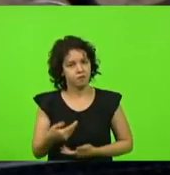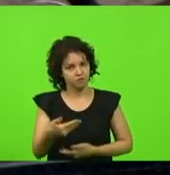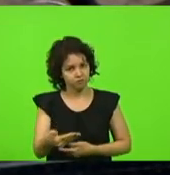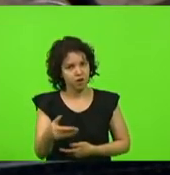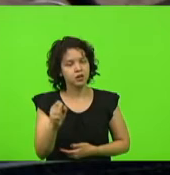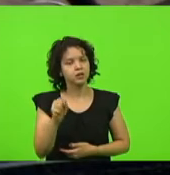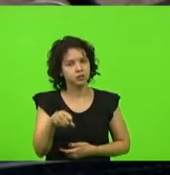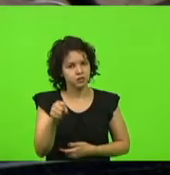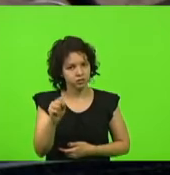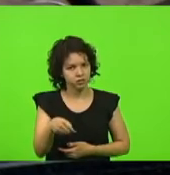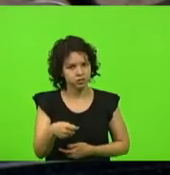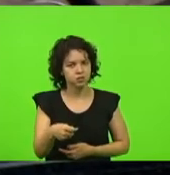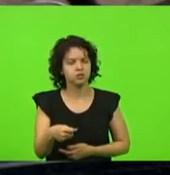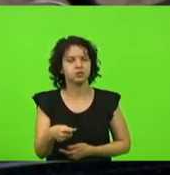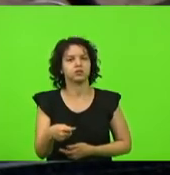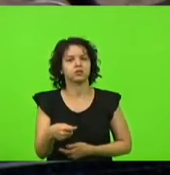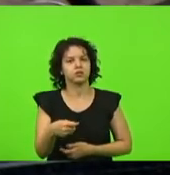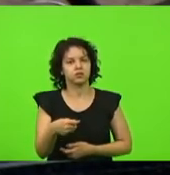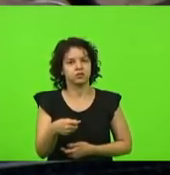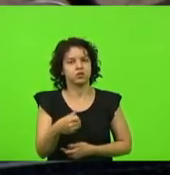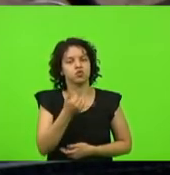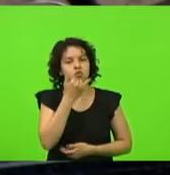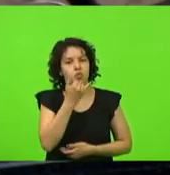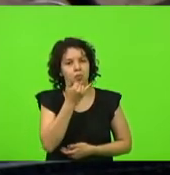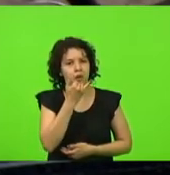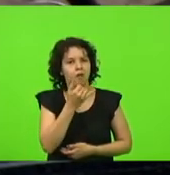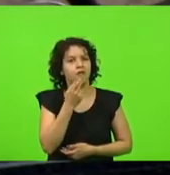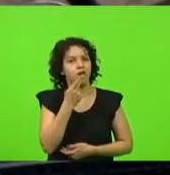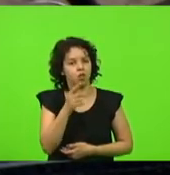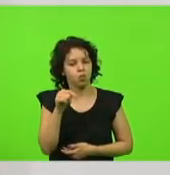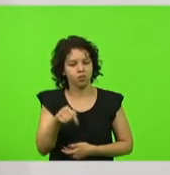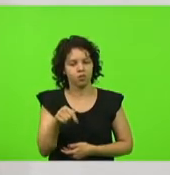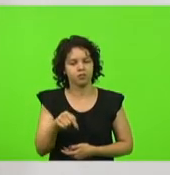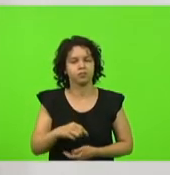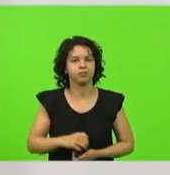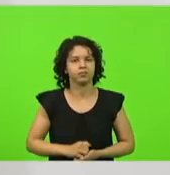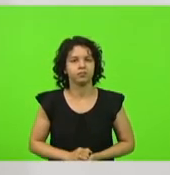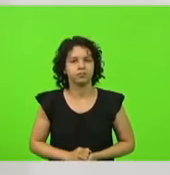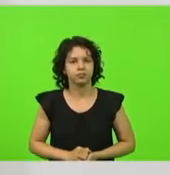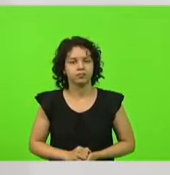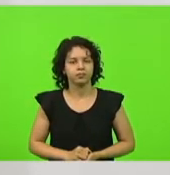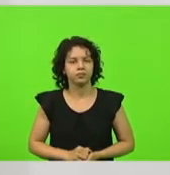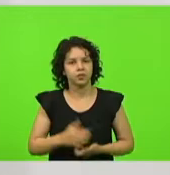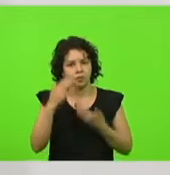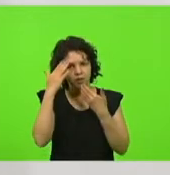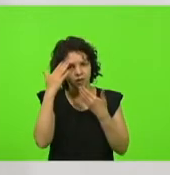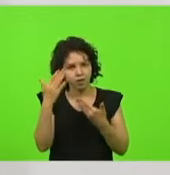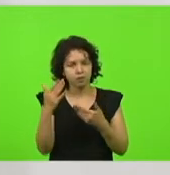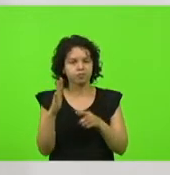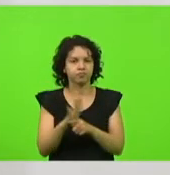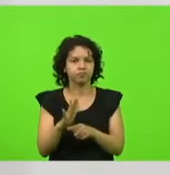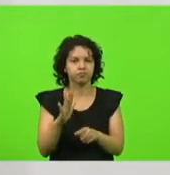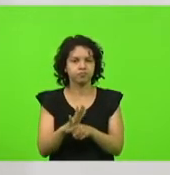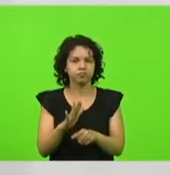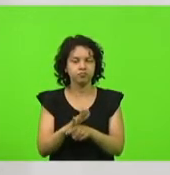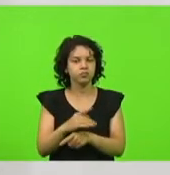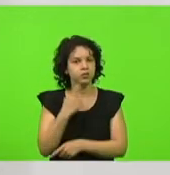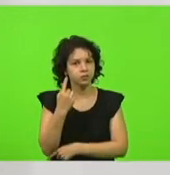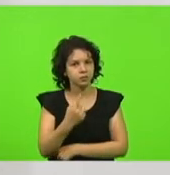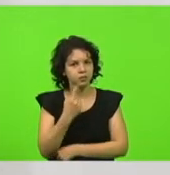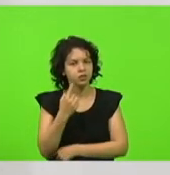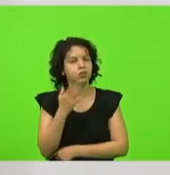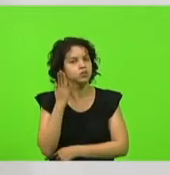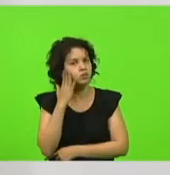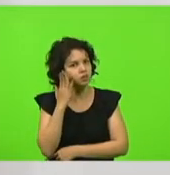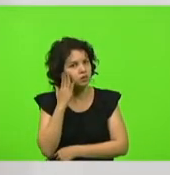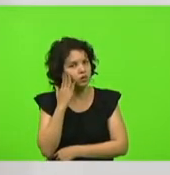se retratar do que falaram aqui na tribuna. Obrigado pela colaboração, deputado Gessé Lopes, mas eu sei muito bem o que eles vão fazer